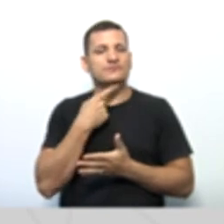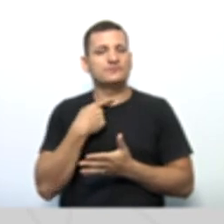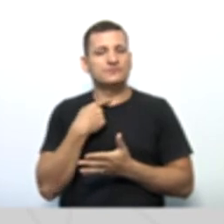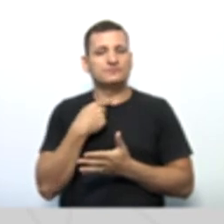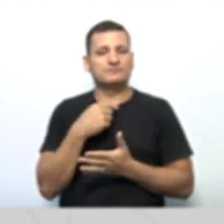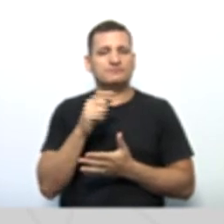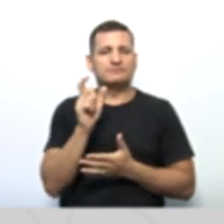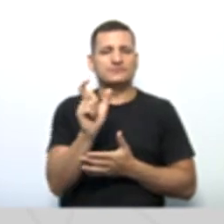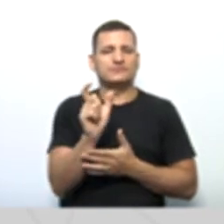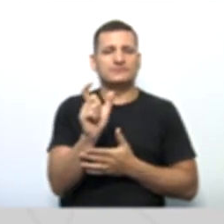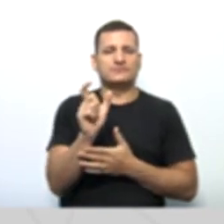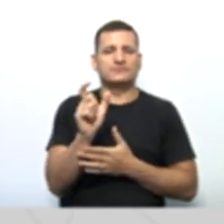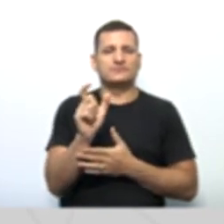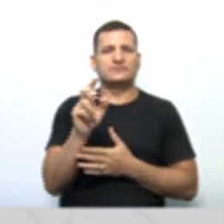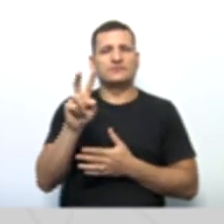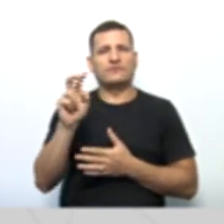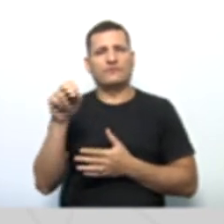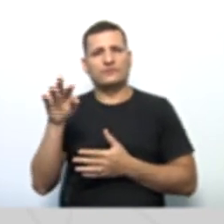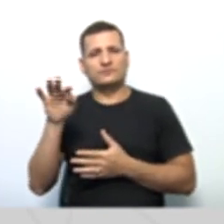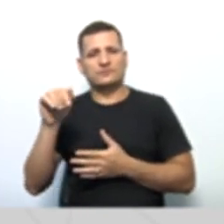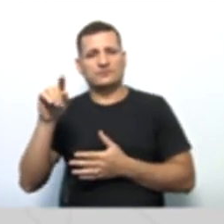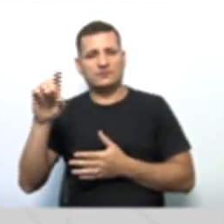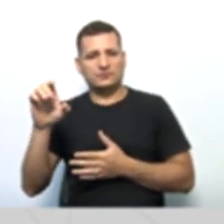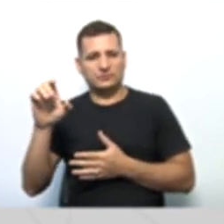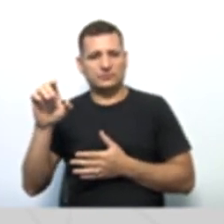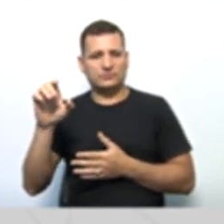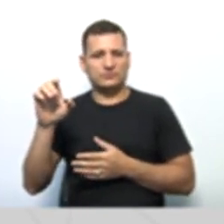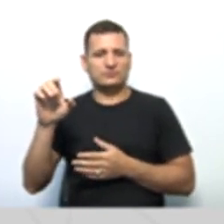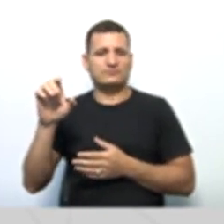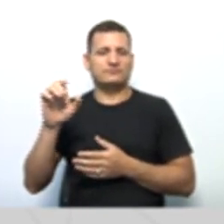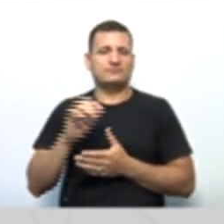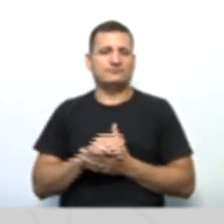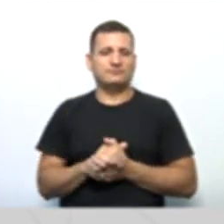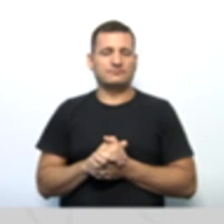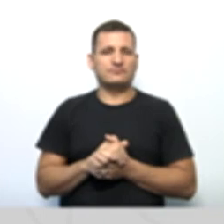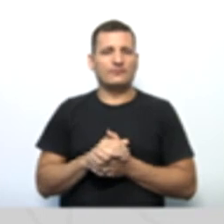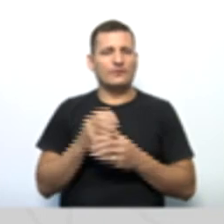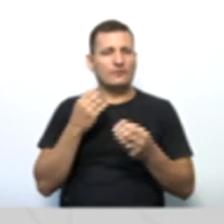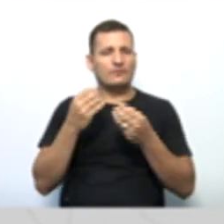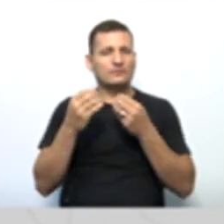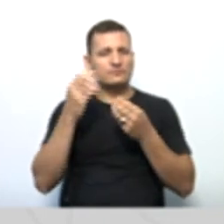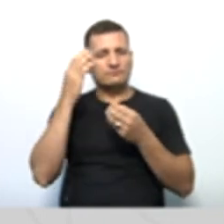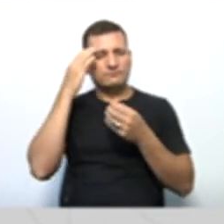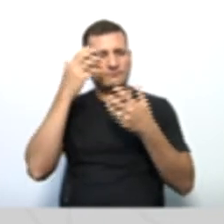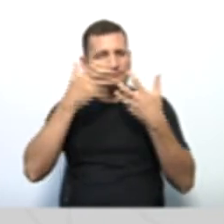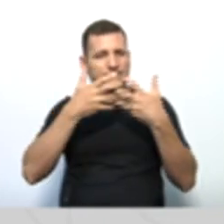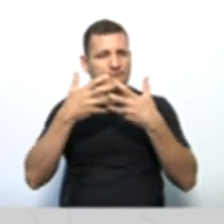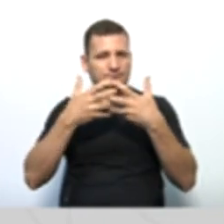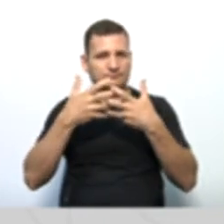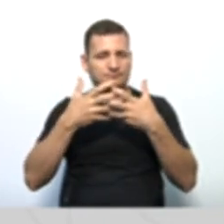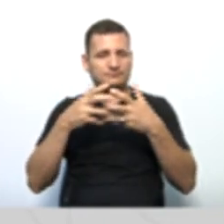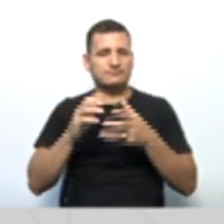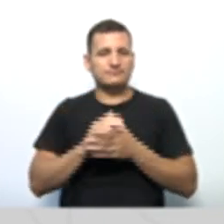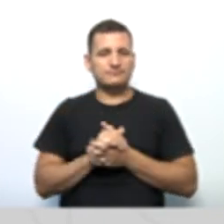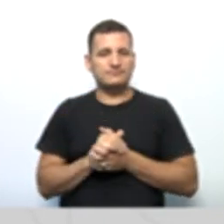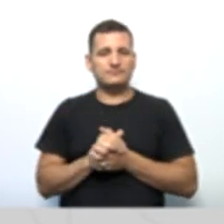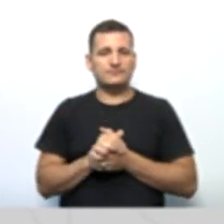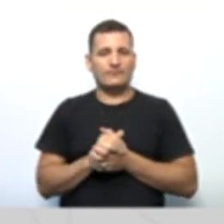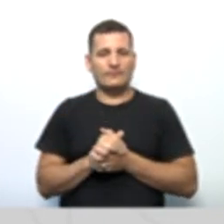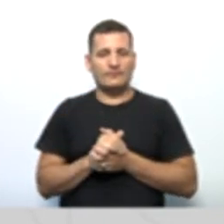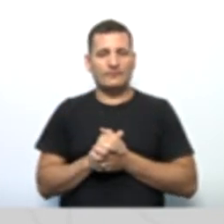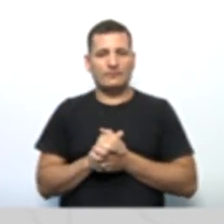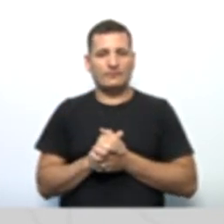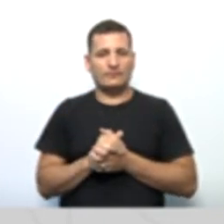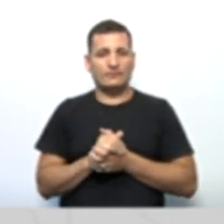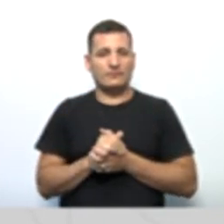palavrinha vontade está aparecendo aqui de novo, em contrapartida à questão da racionalidade ante a vontade, né, professor? Exatamente. E